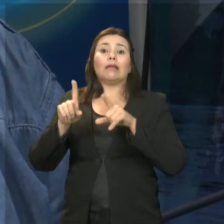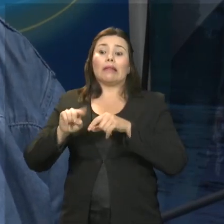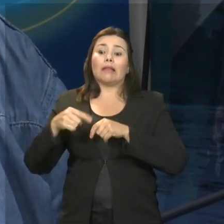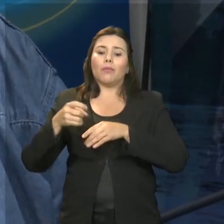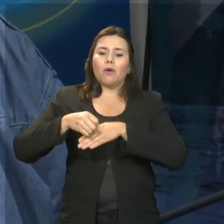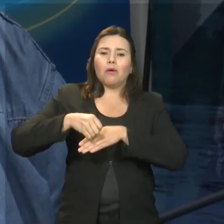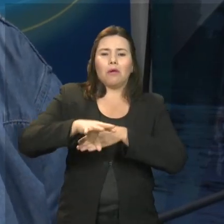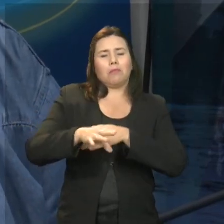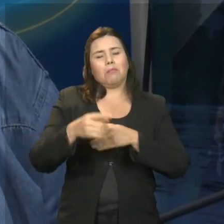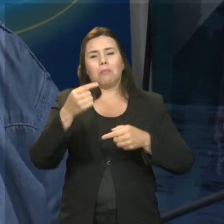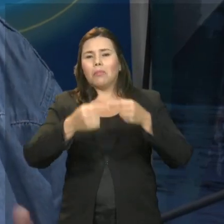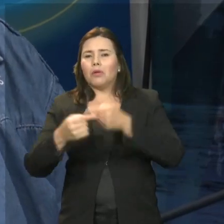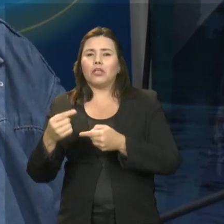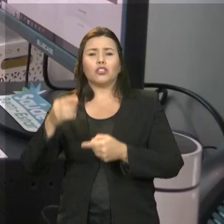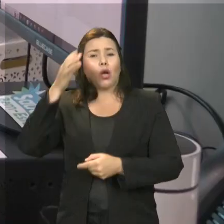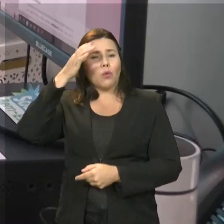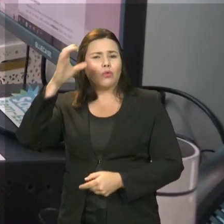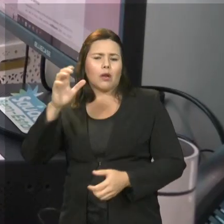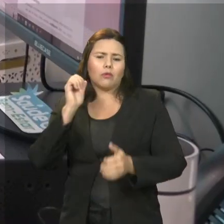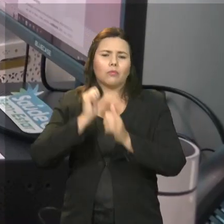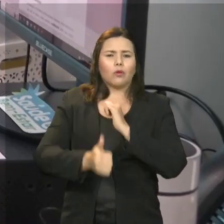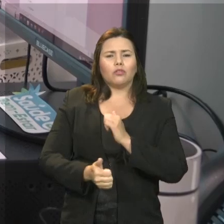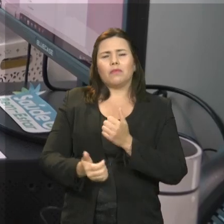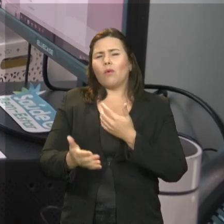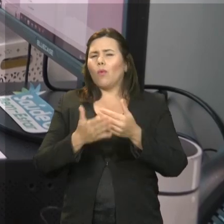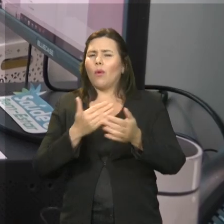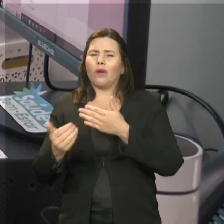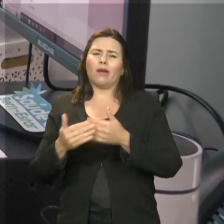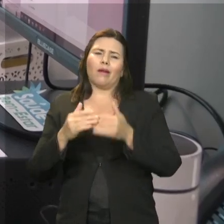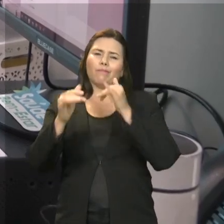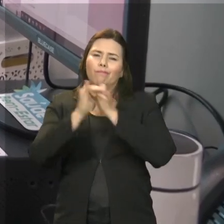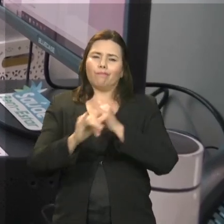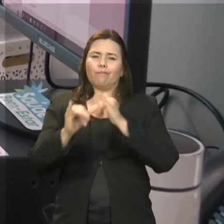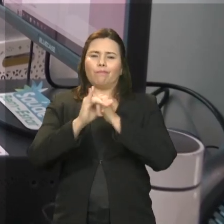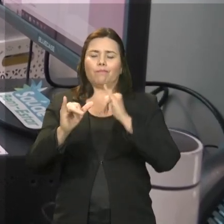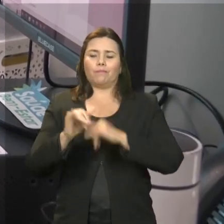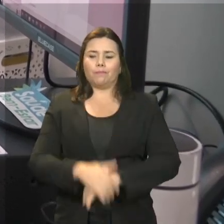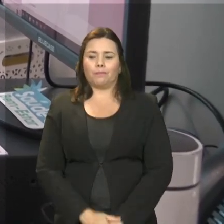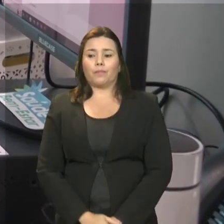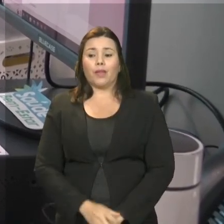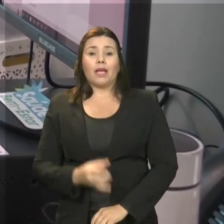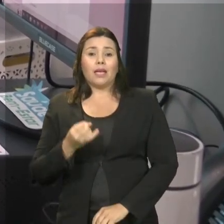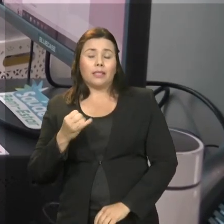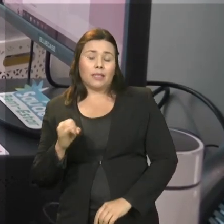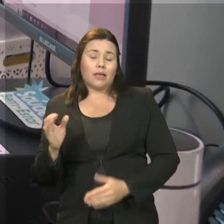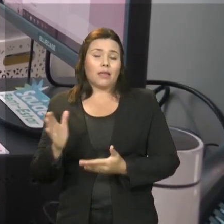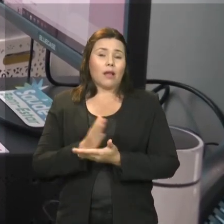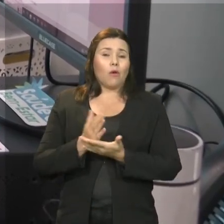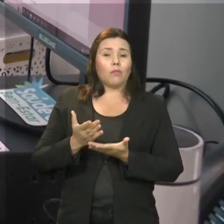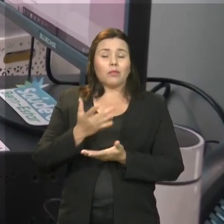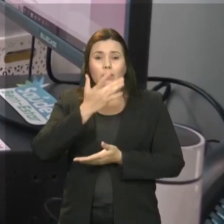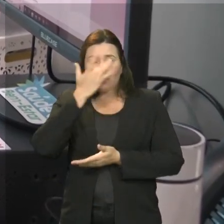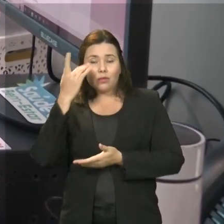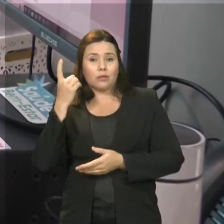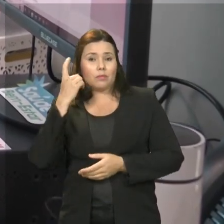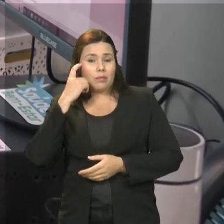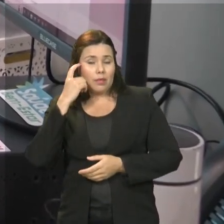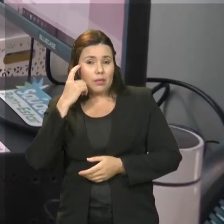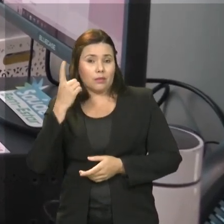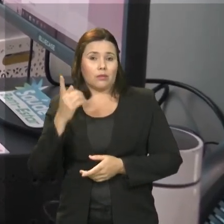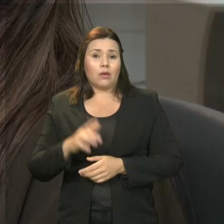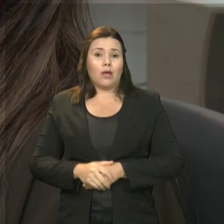cultural, esportiva ou outros. Se para alguns as tecnologias diminuem o espaço do rádio e